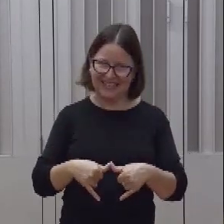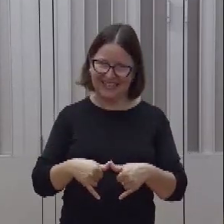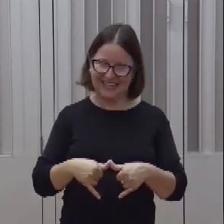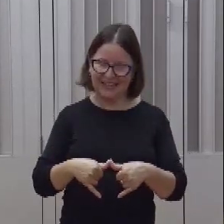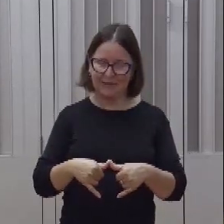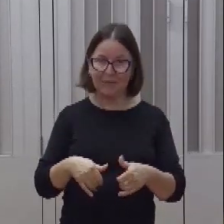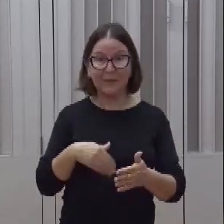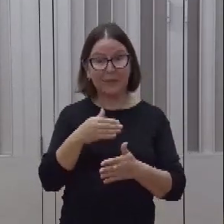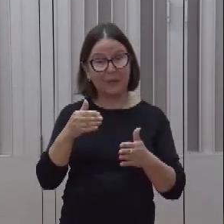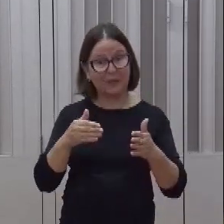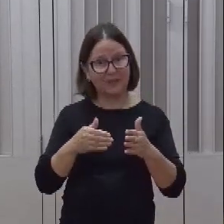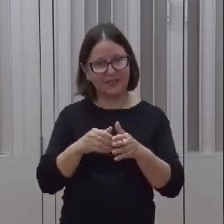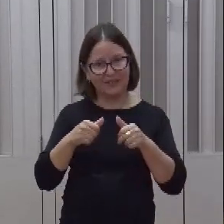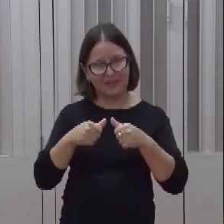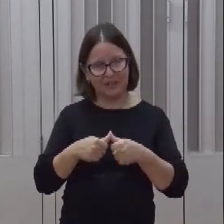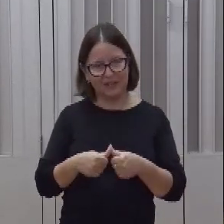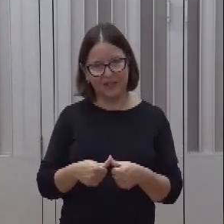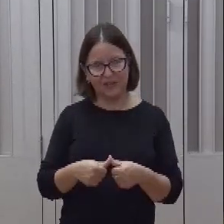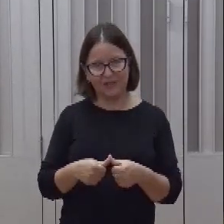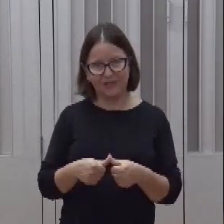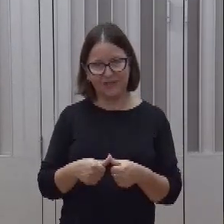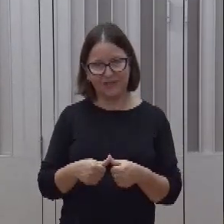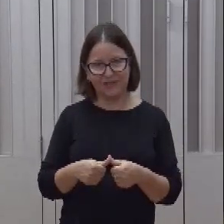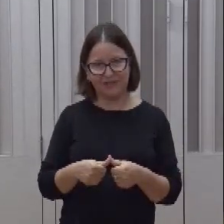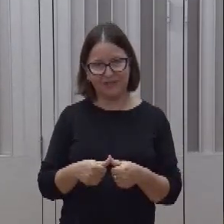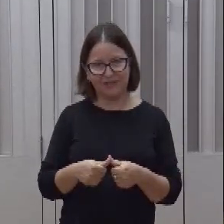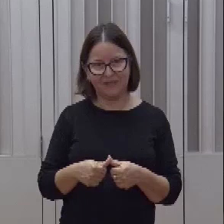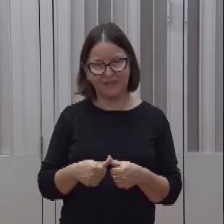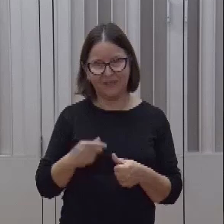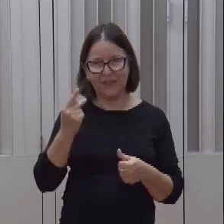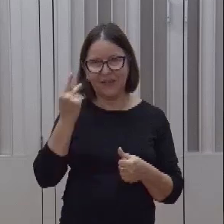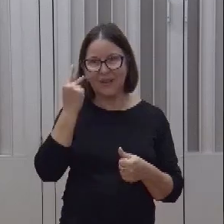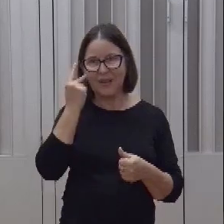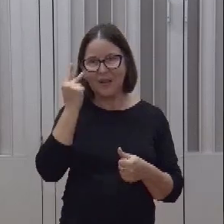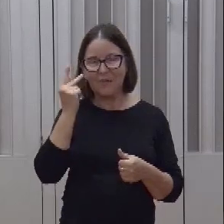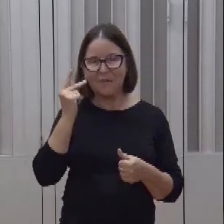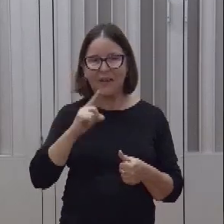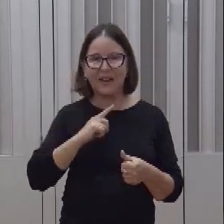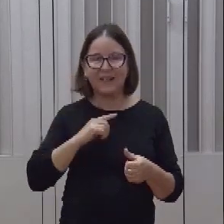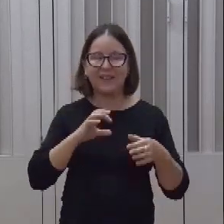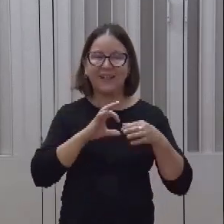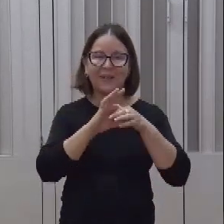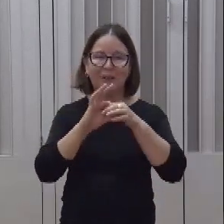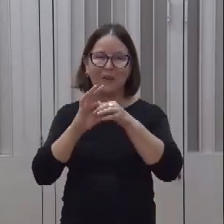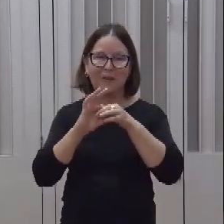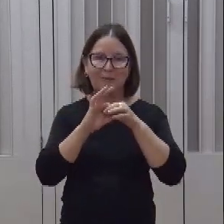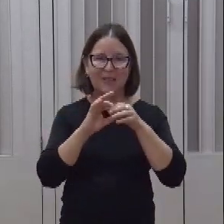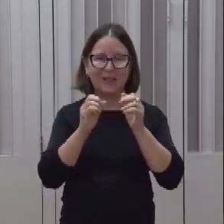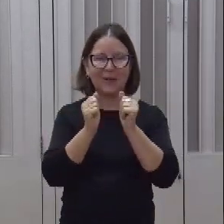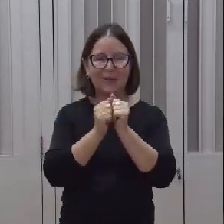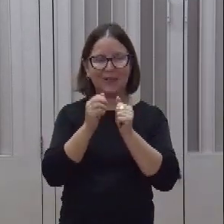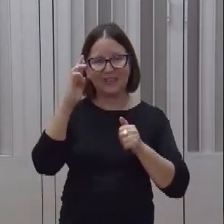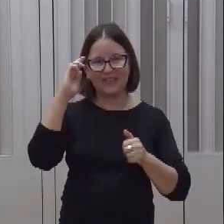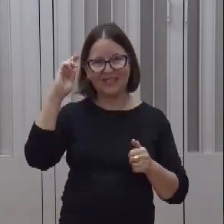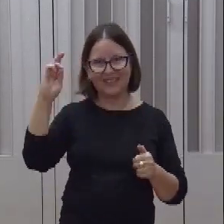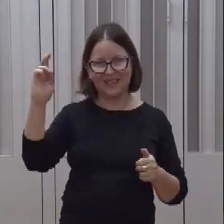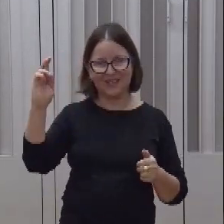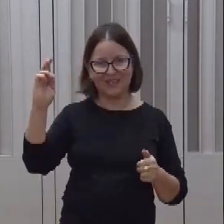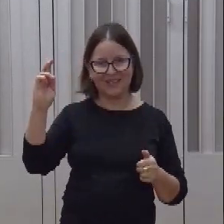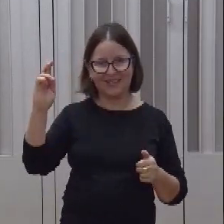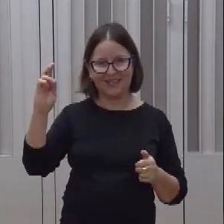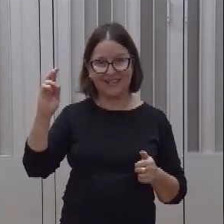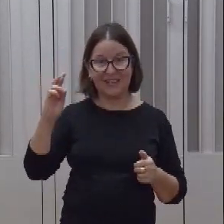Tudo isto projetado para se relacionar com Ele, para habitar